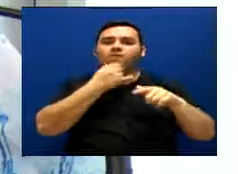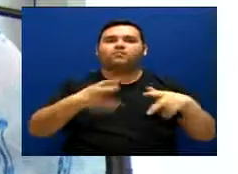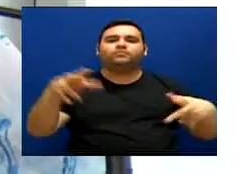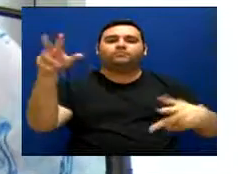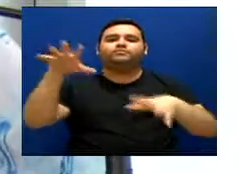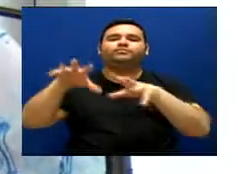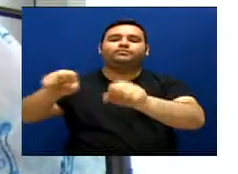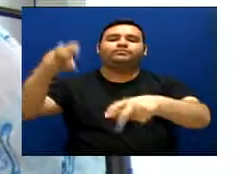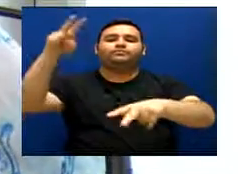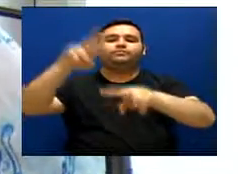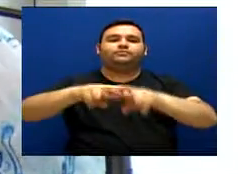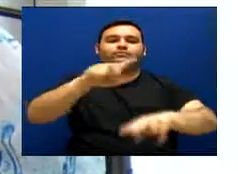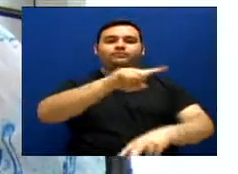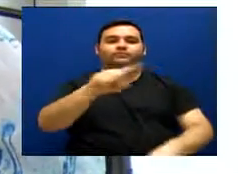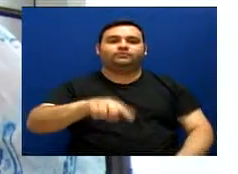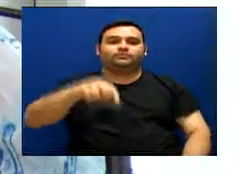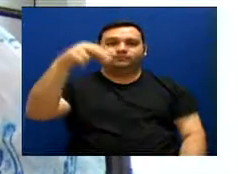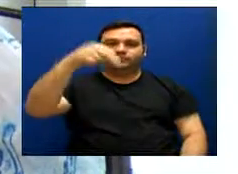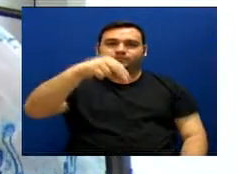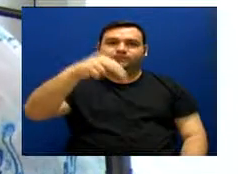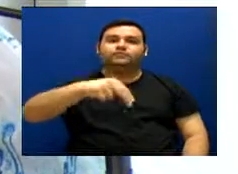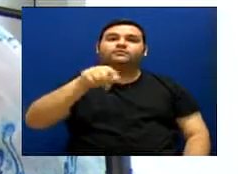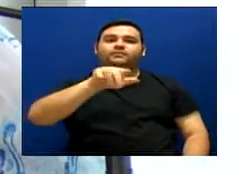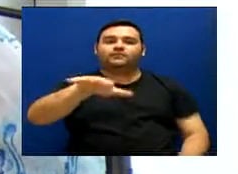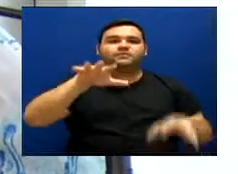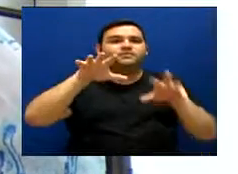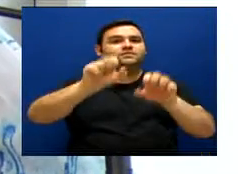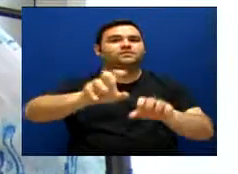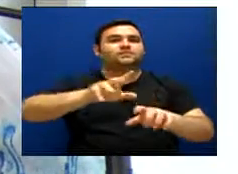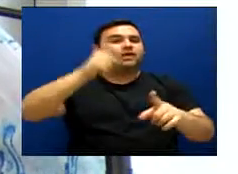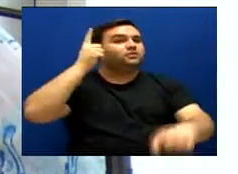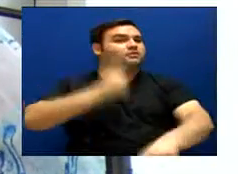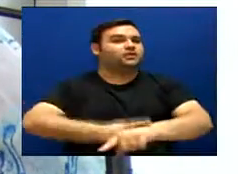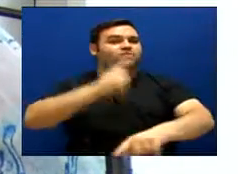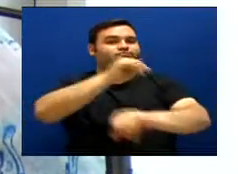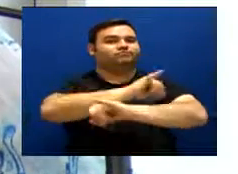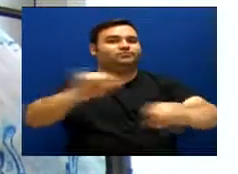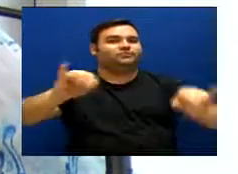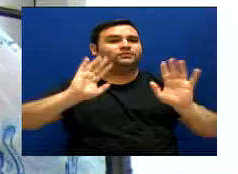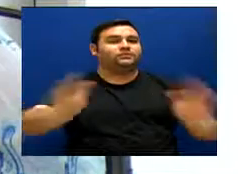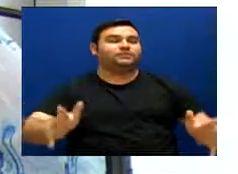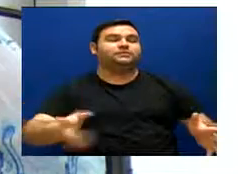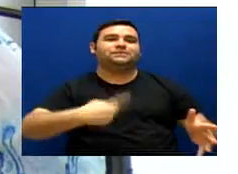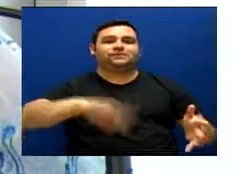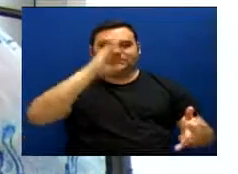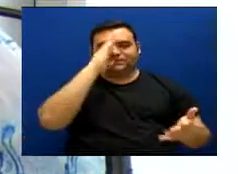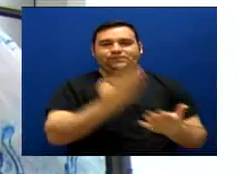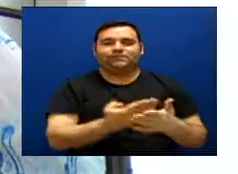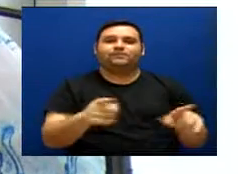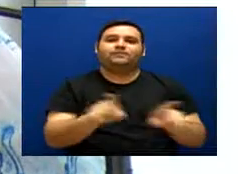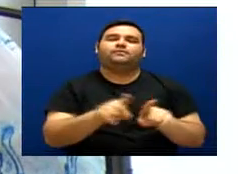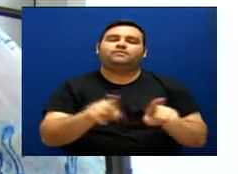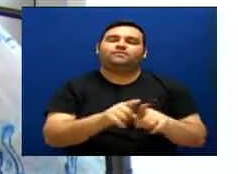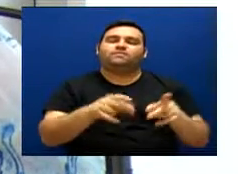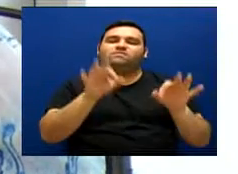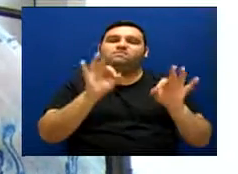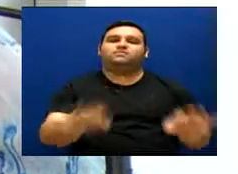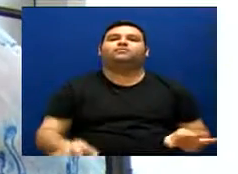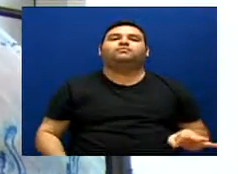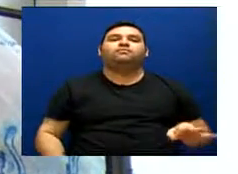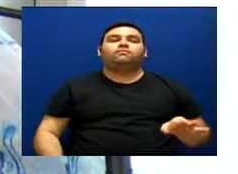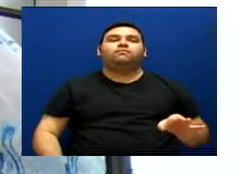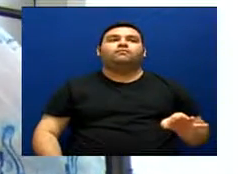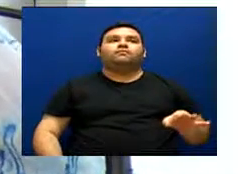encaminhado ao plantão policial da Zona Norte, com prisão em flagrante decretada. Esperamos que isso aconteça.